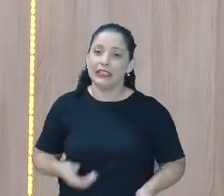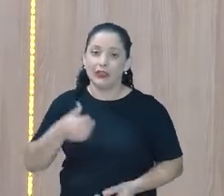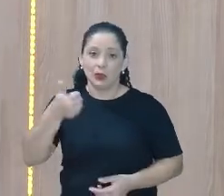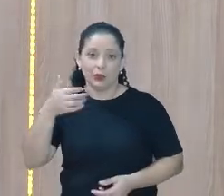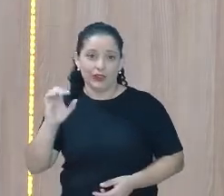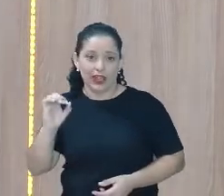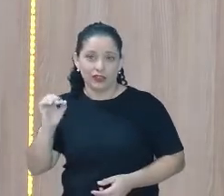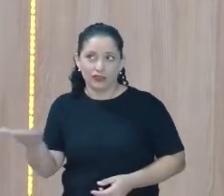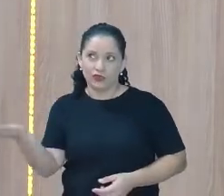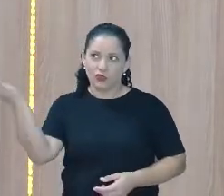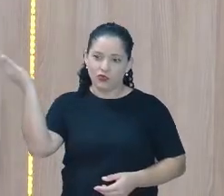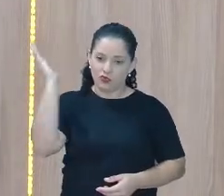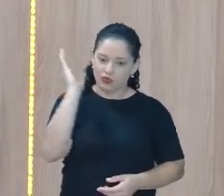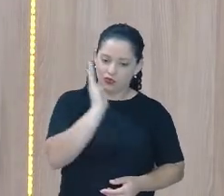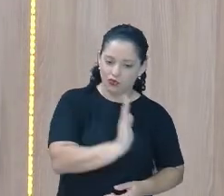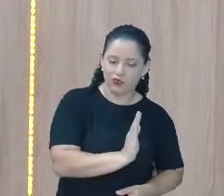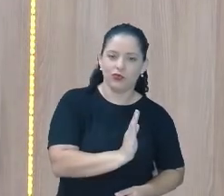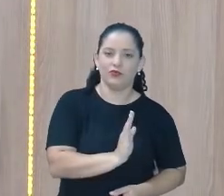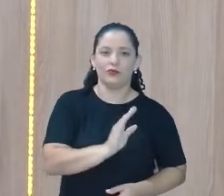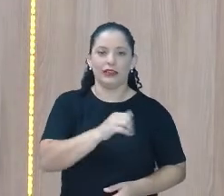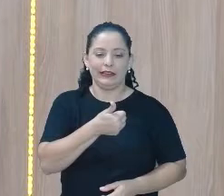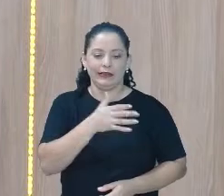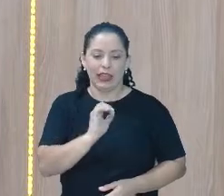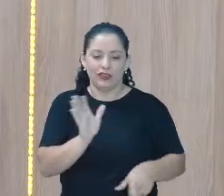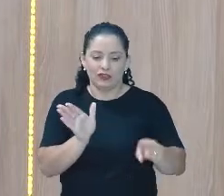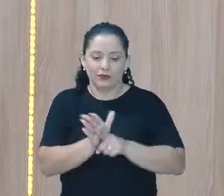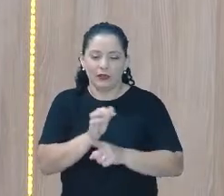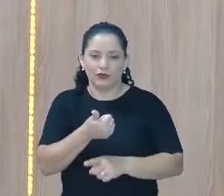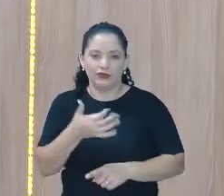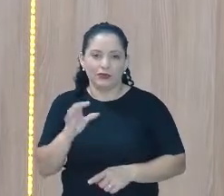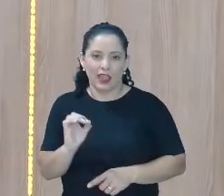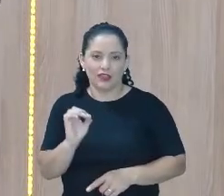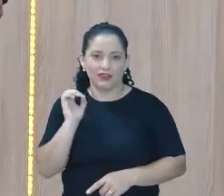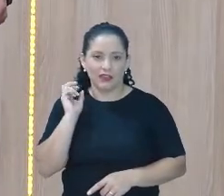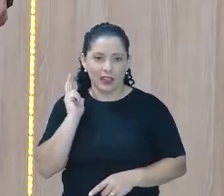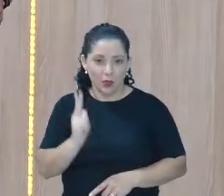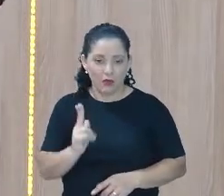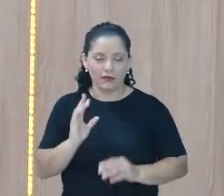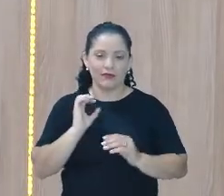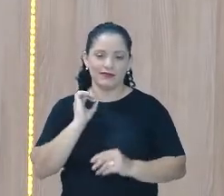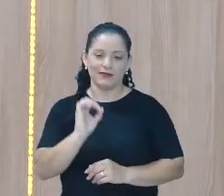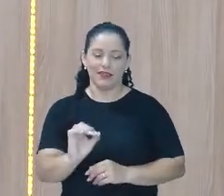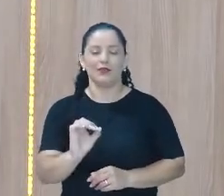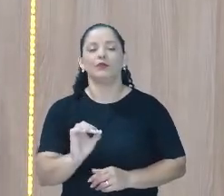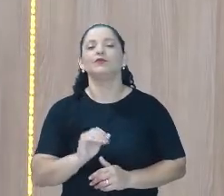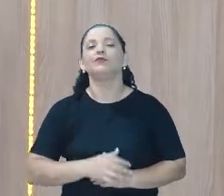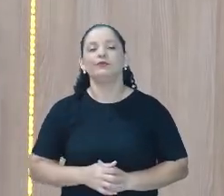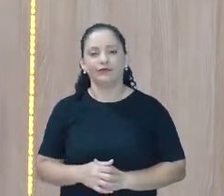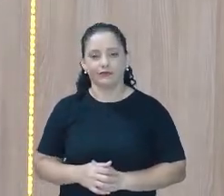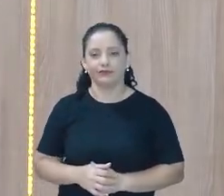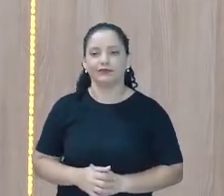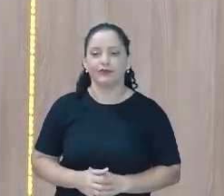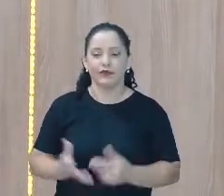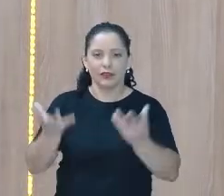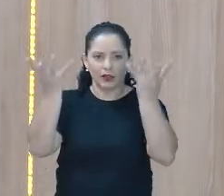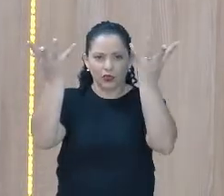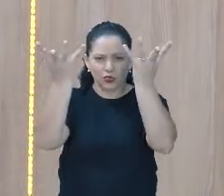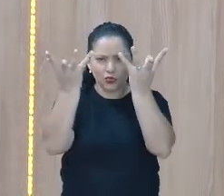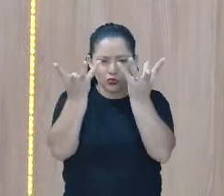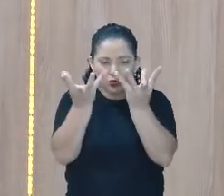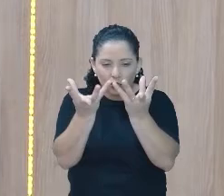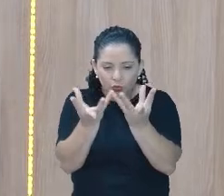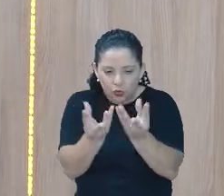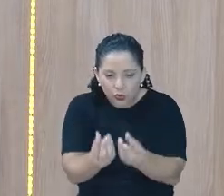passo subtraindo aqui, ó. 10 menos 10 é igual a 0. Então, quando eu chego no resto